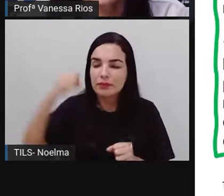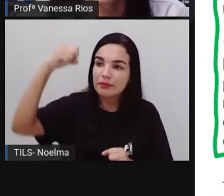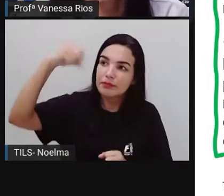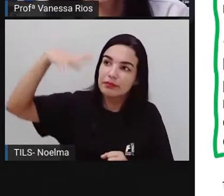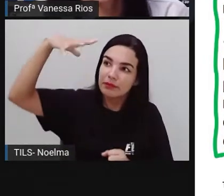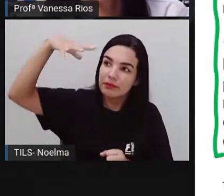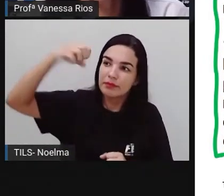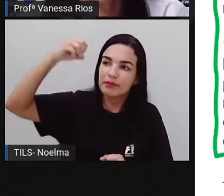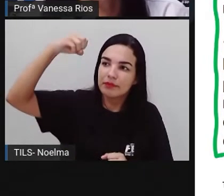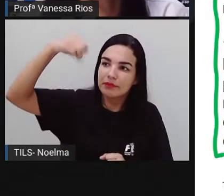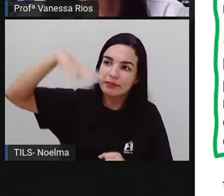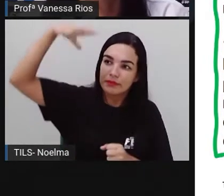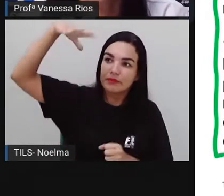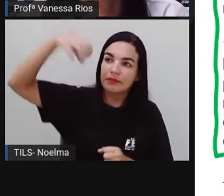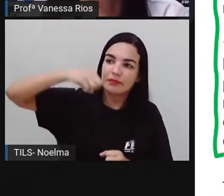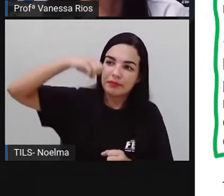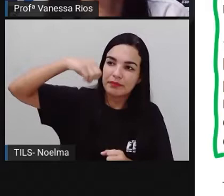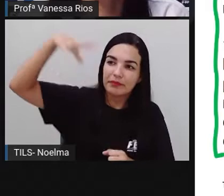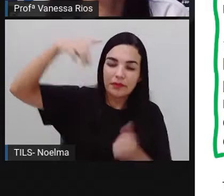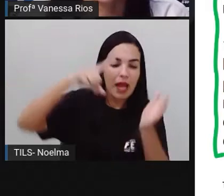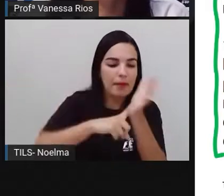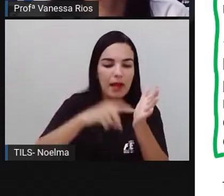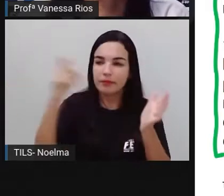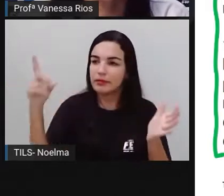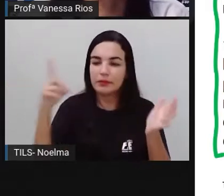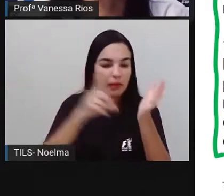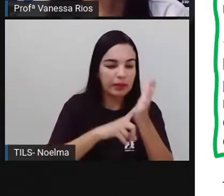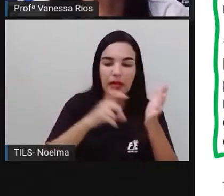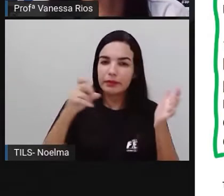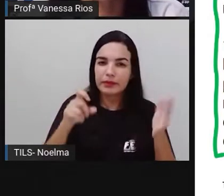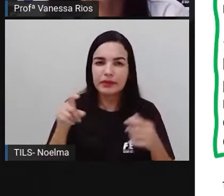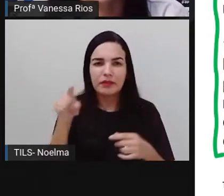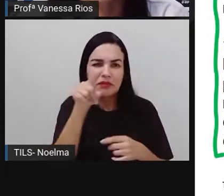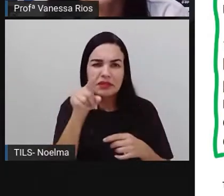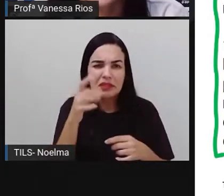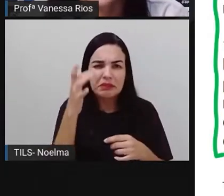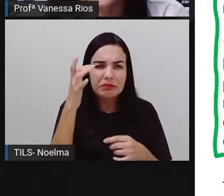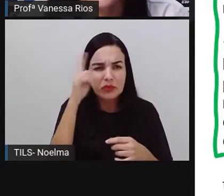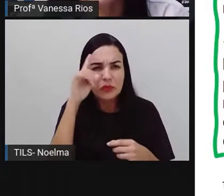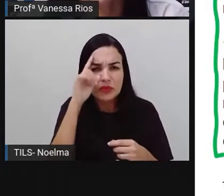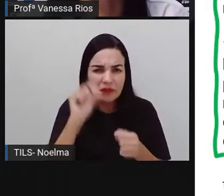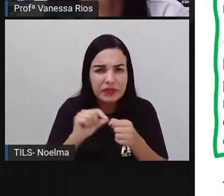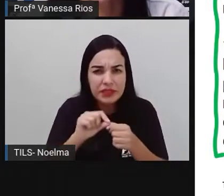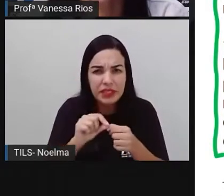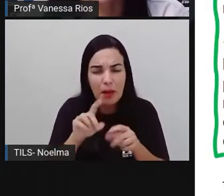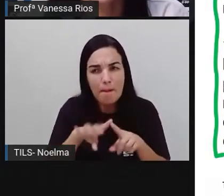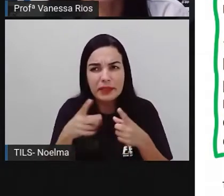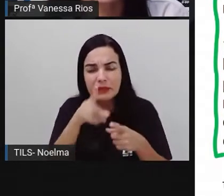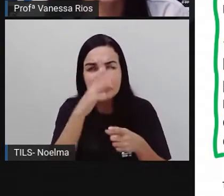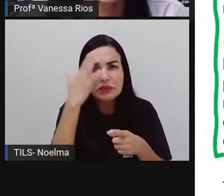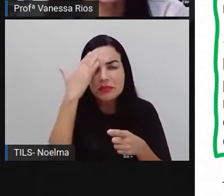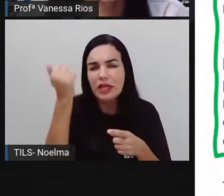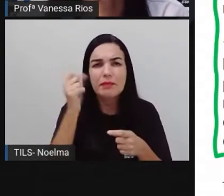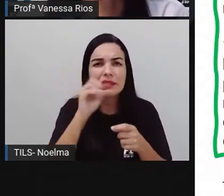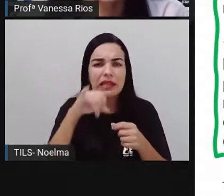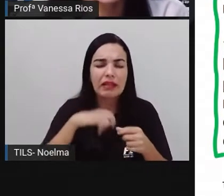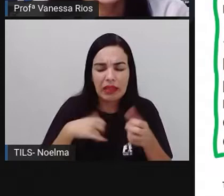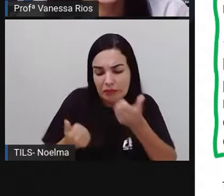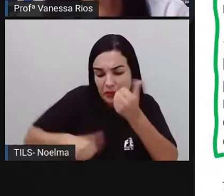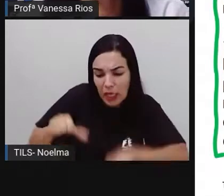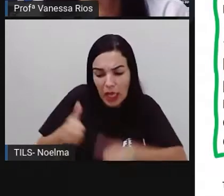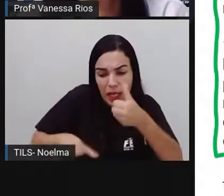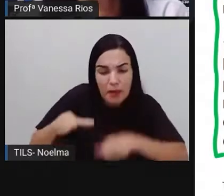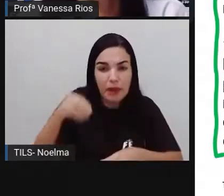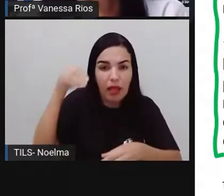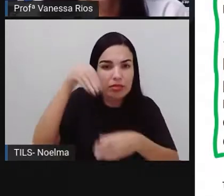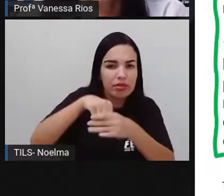dia, você talvez nunca tenha pensado sobre quanta química cabe nas lâmpadas.